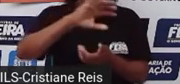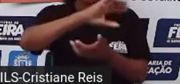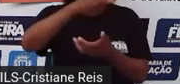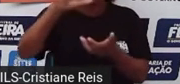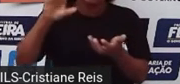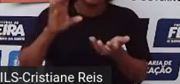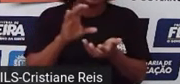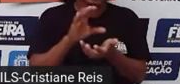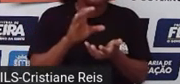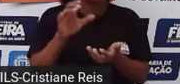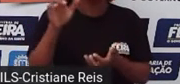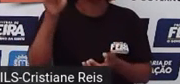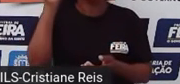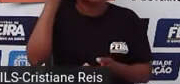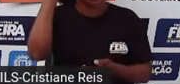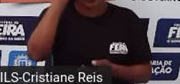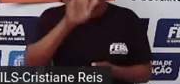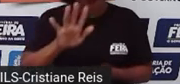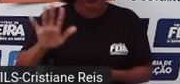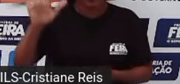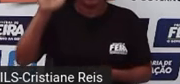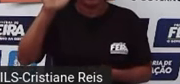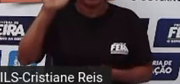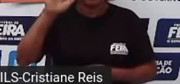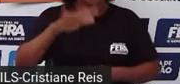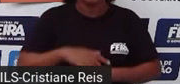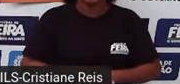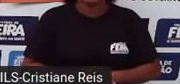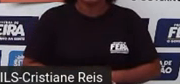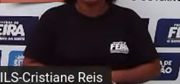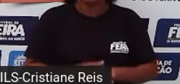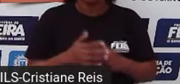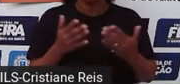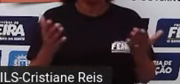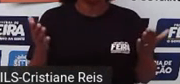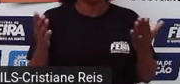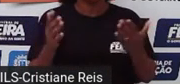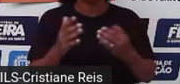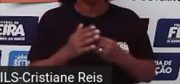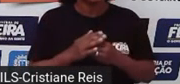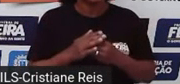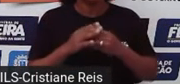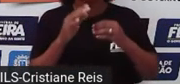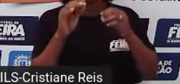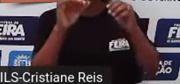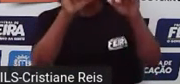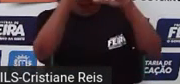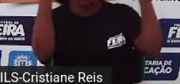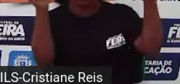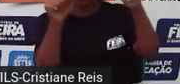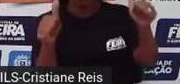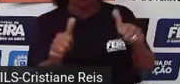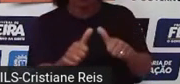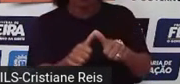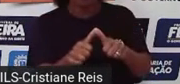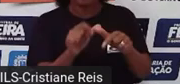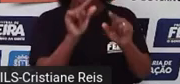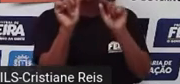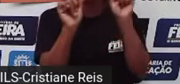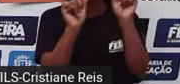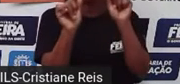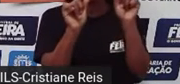e o que que eu tenho um aqui né Porque que a gente tem isso aqui eu não sei se você já ouviu falar mas